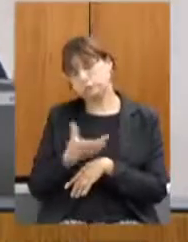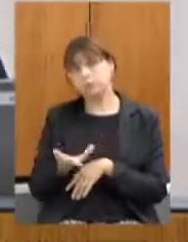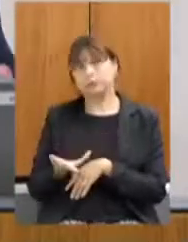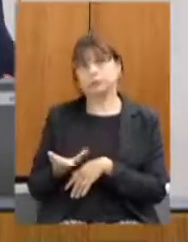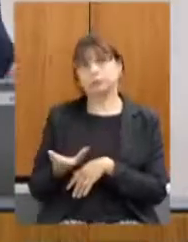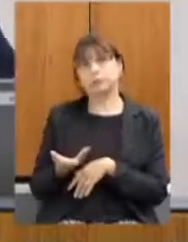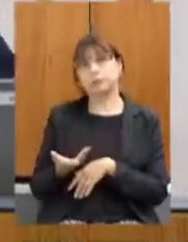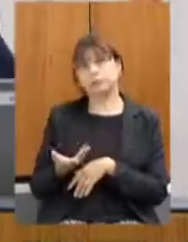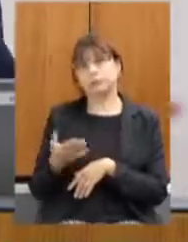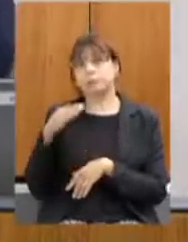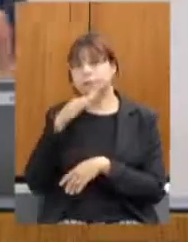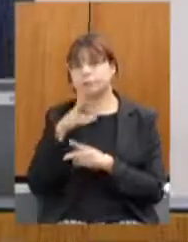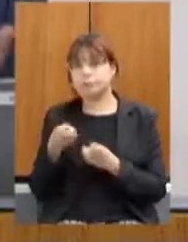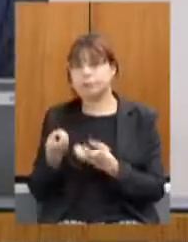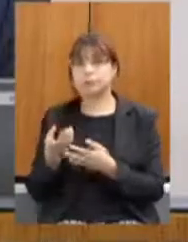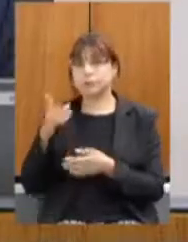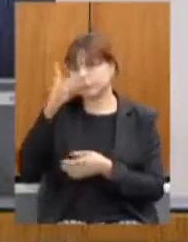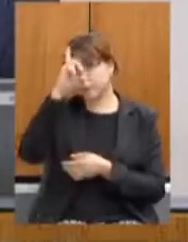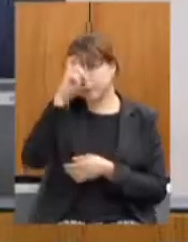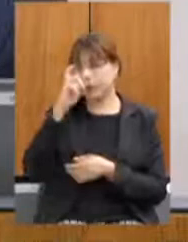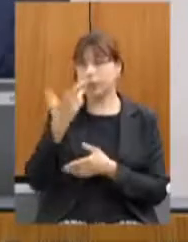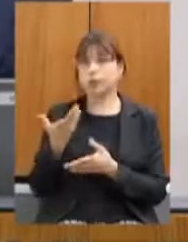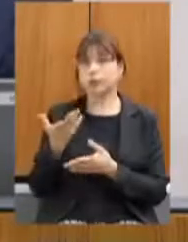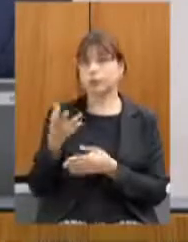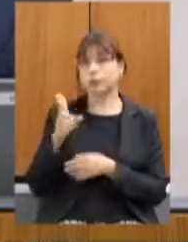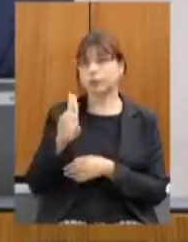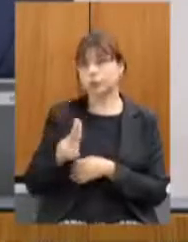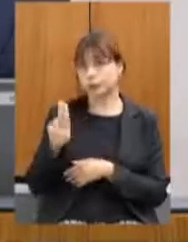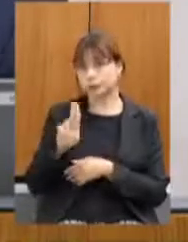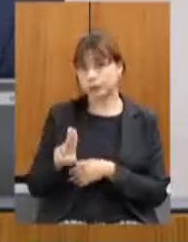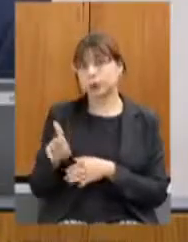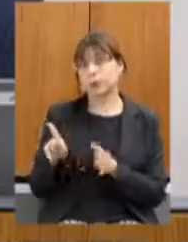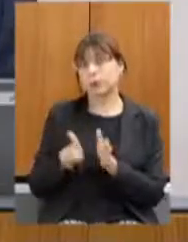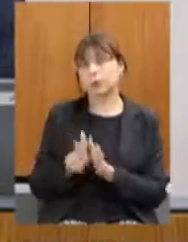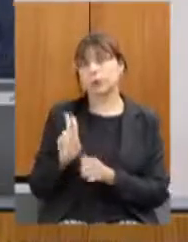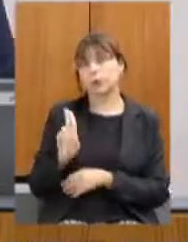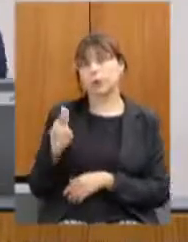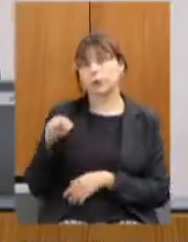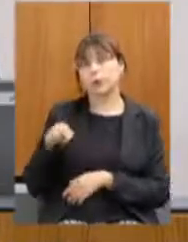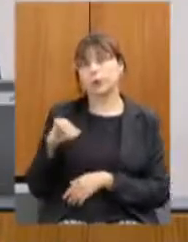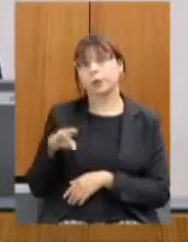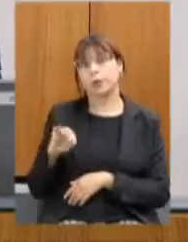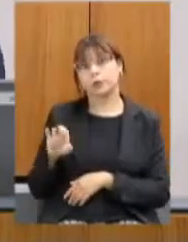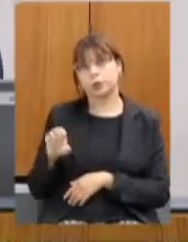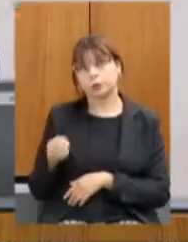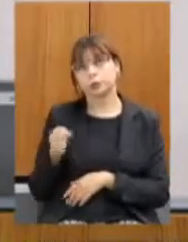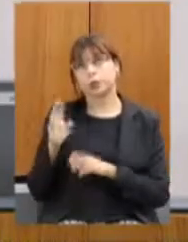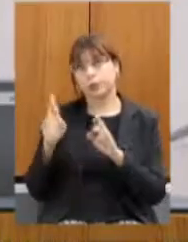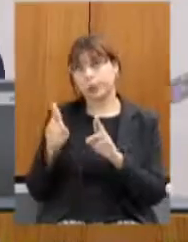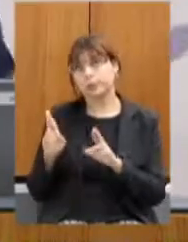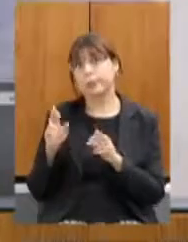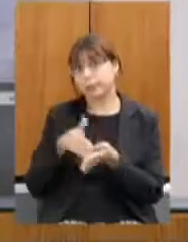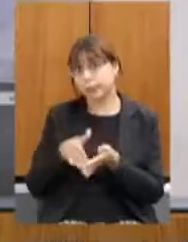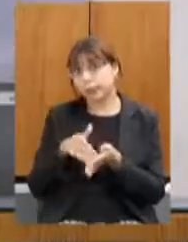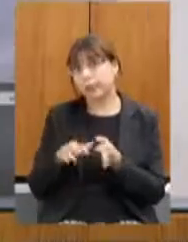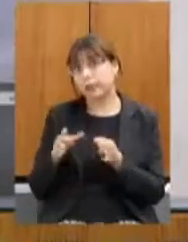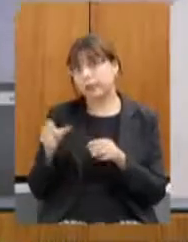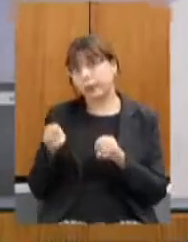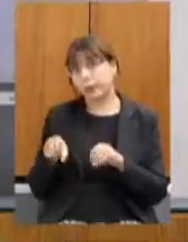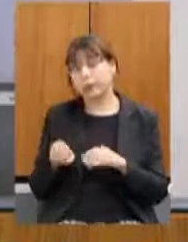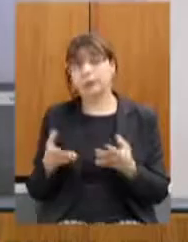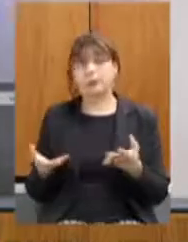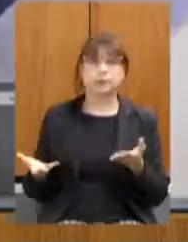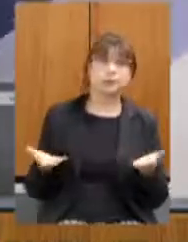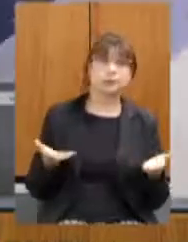entende de que o Hospital Universitário ele pertence a unimontes que é gerido pela secretaria de educação então fica aquele